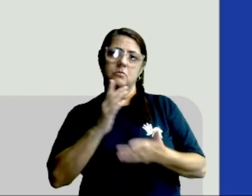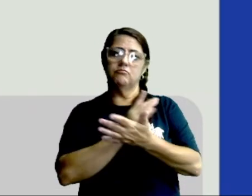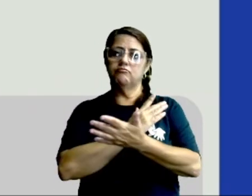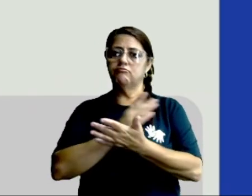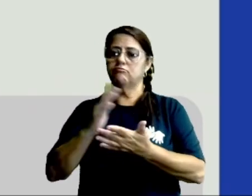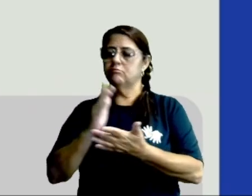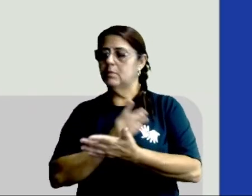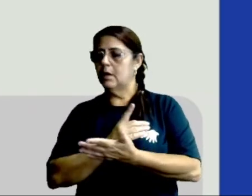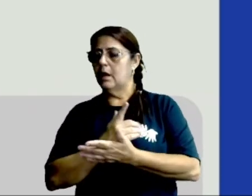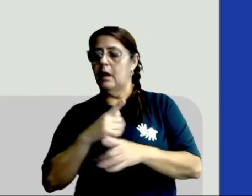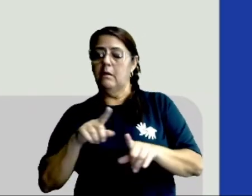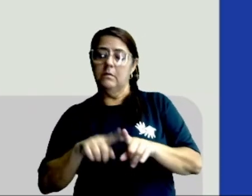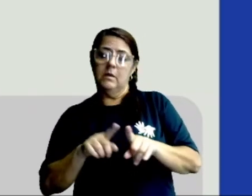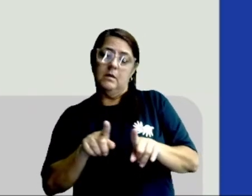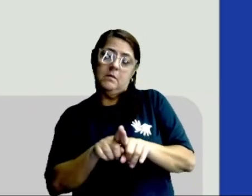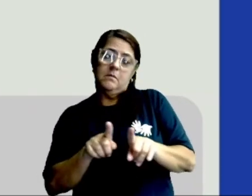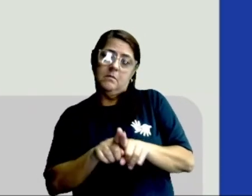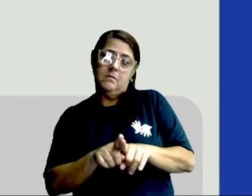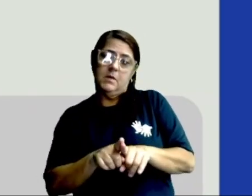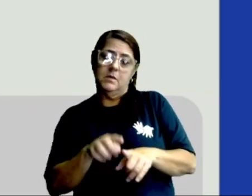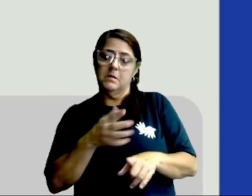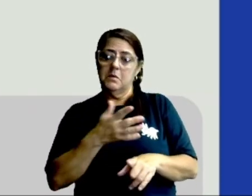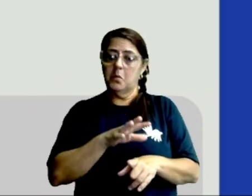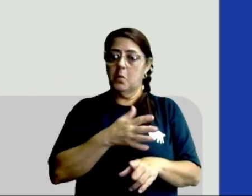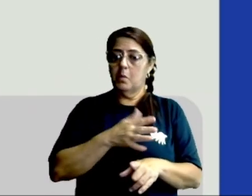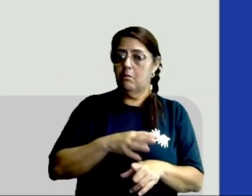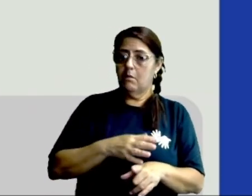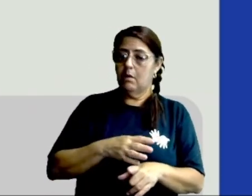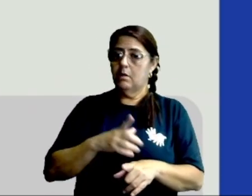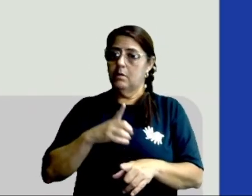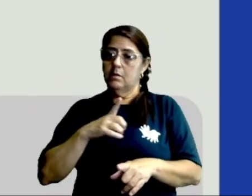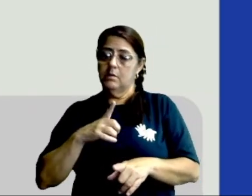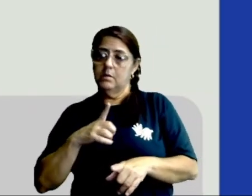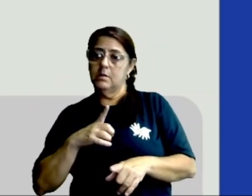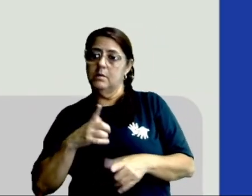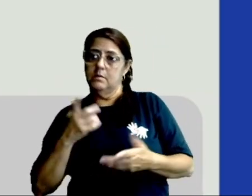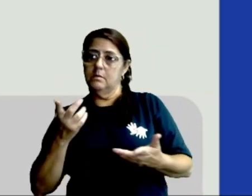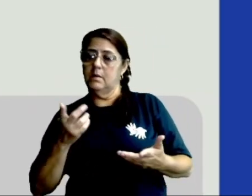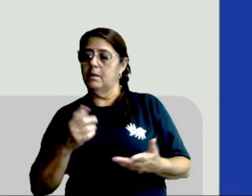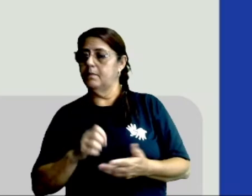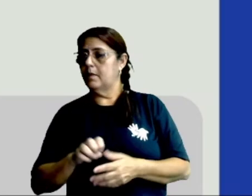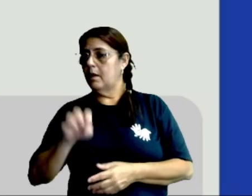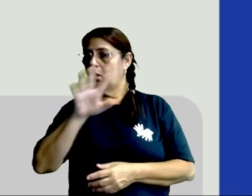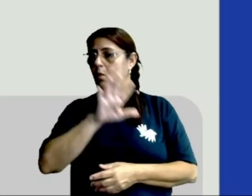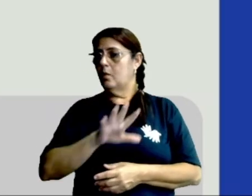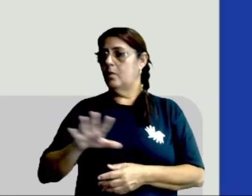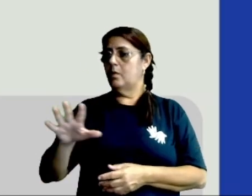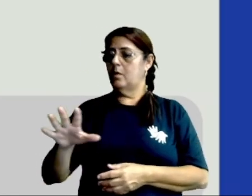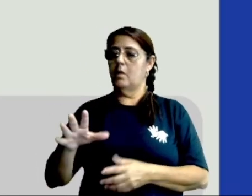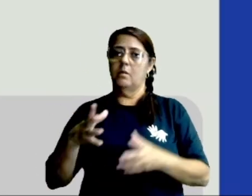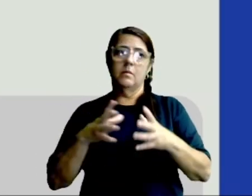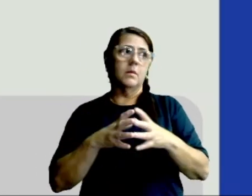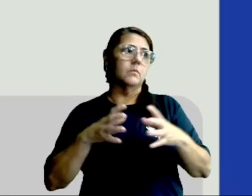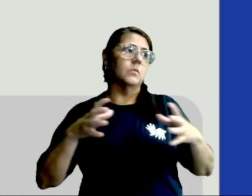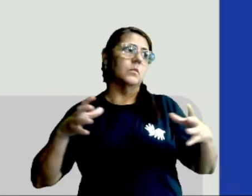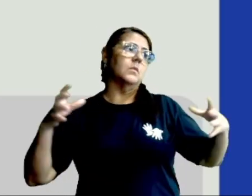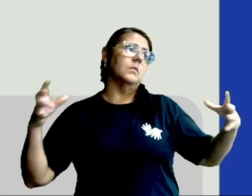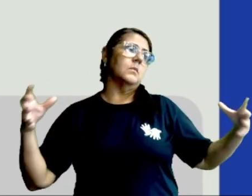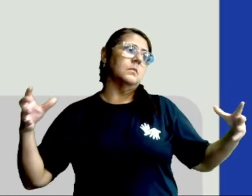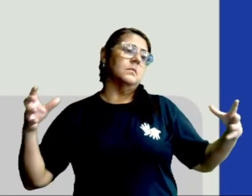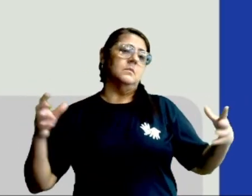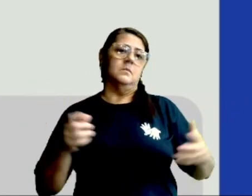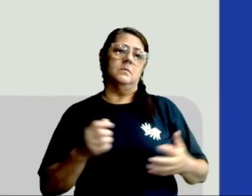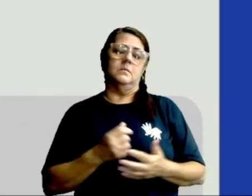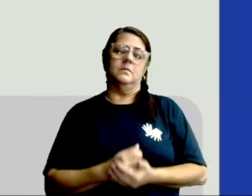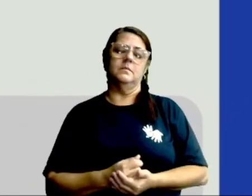que são notáveis, né, e os moderados e os mais modestos. Então a Europa, ela é um grande